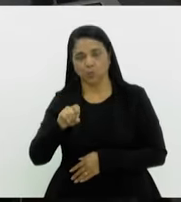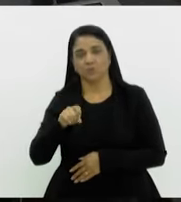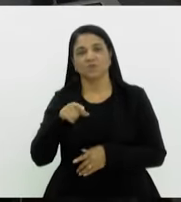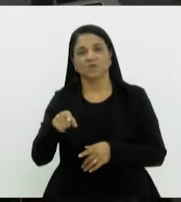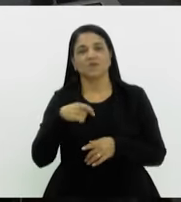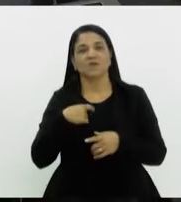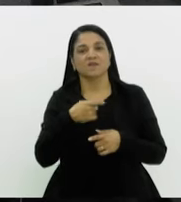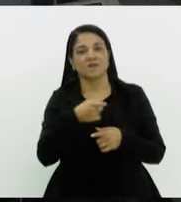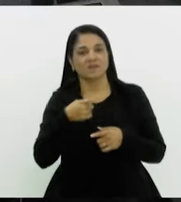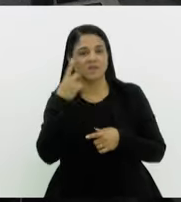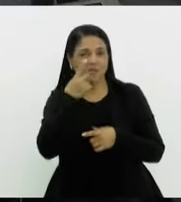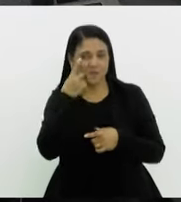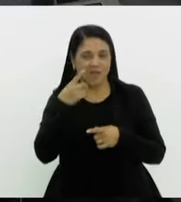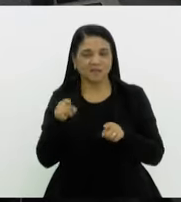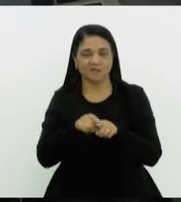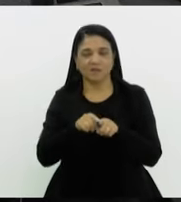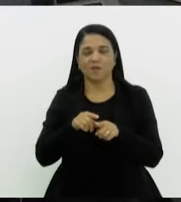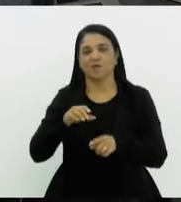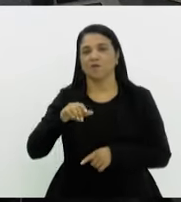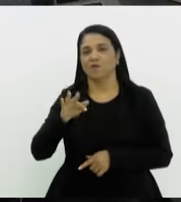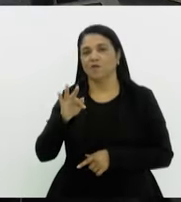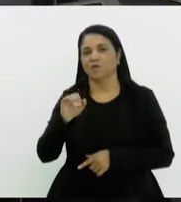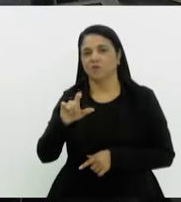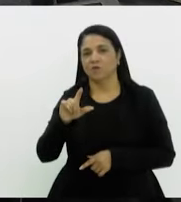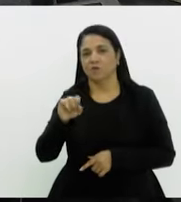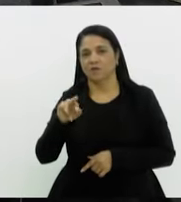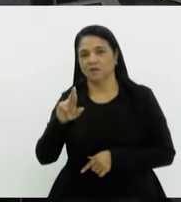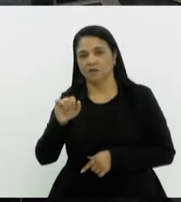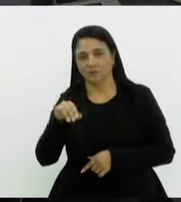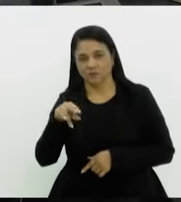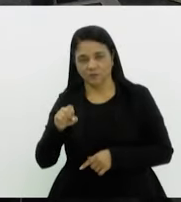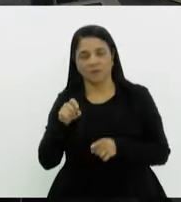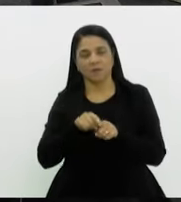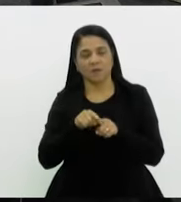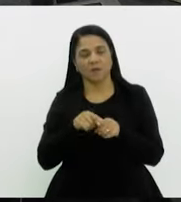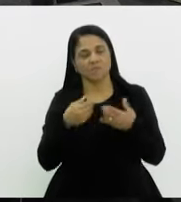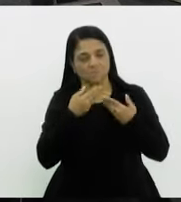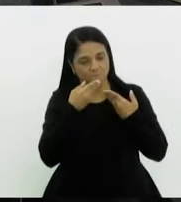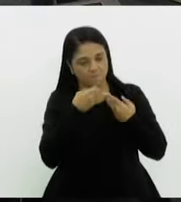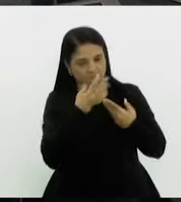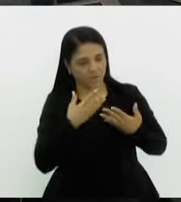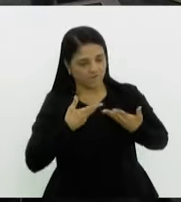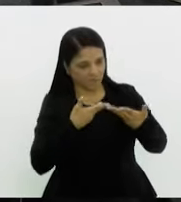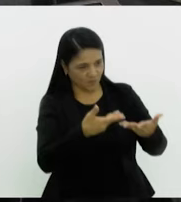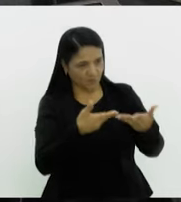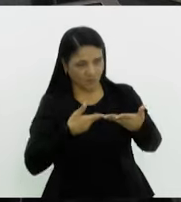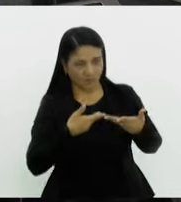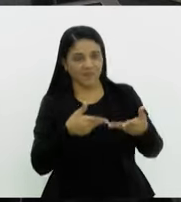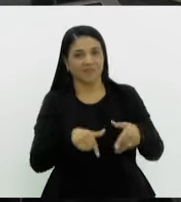Francisco Floriano também. Sejam todos bem-vindos à Assembleia Legislativa. Muito bom vê-los aqui.